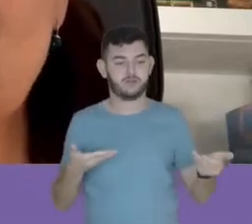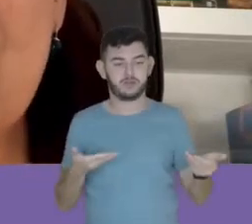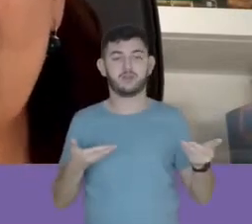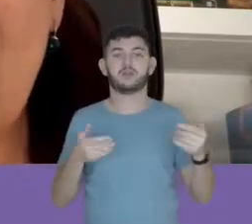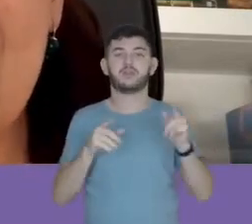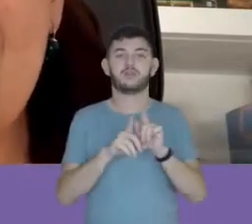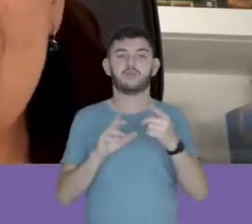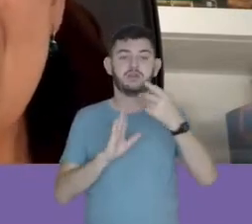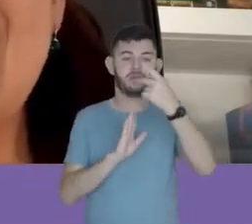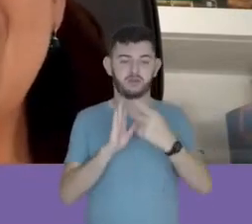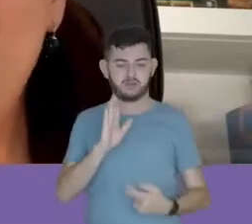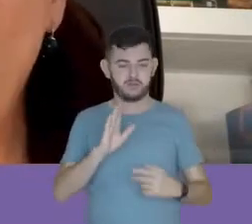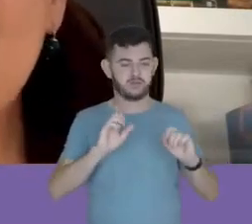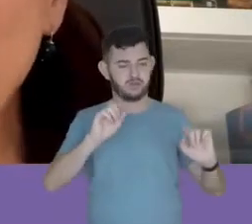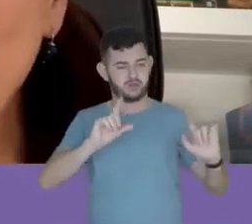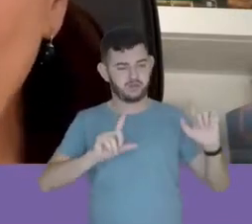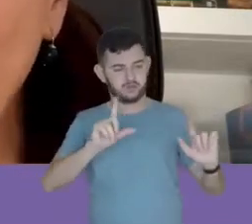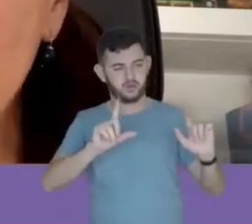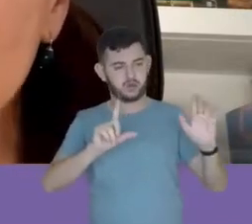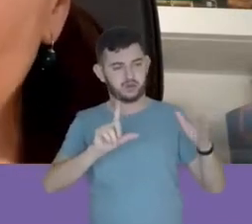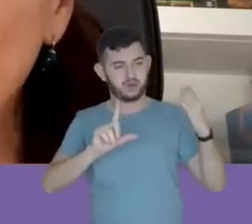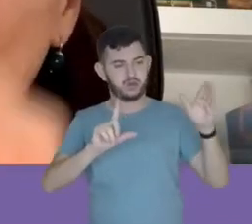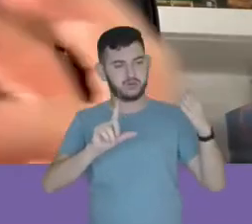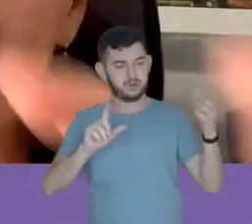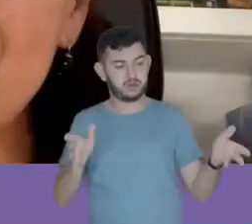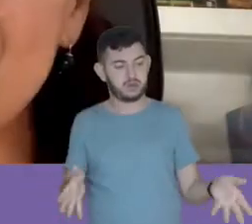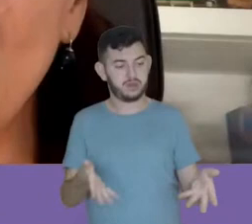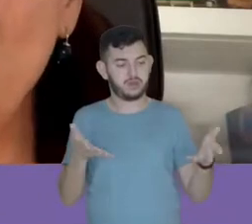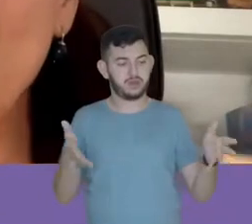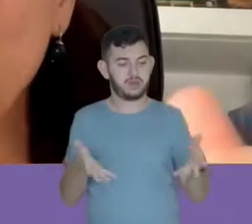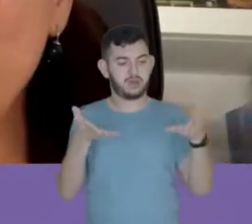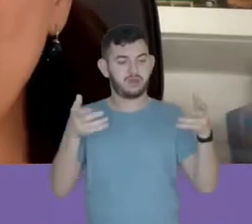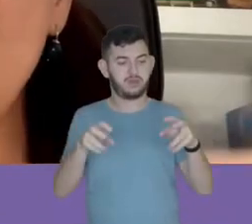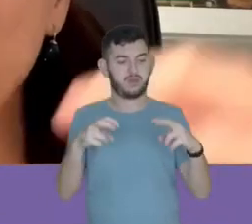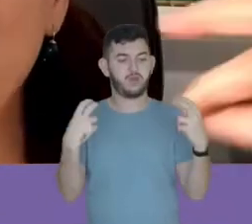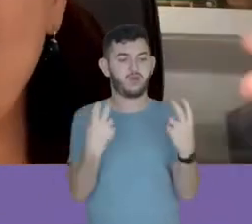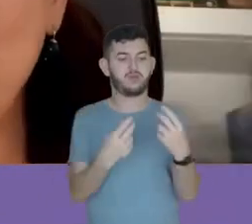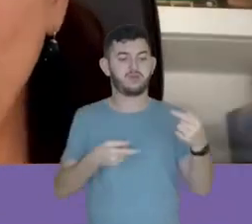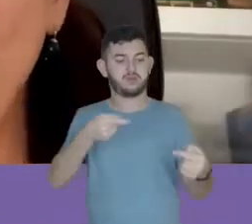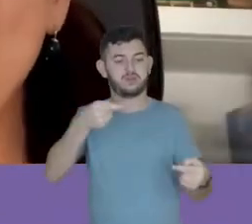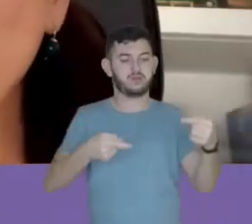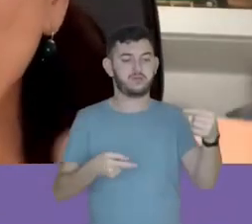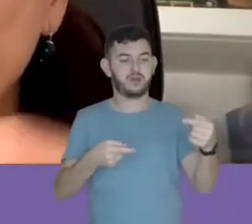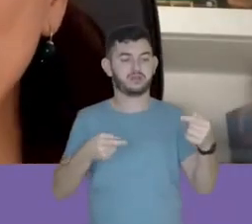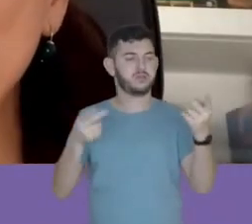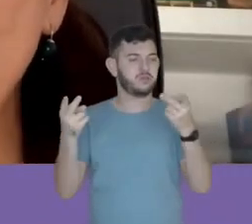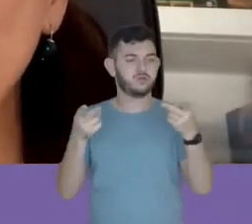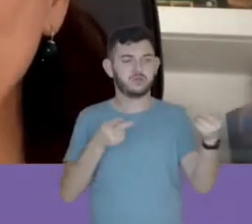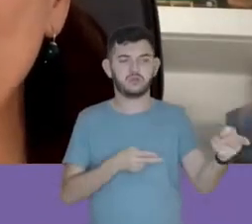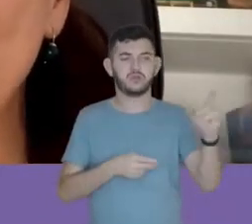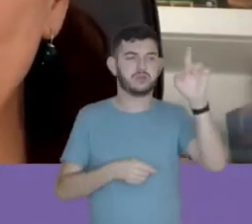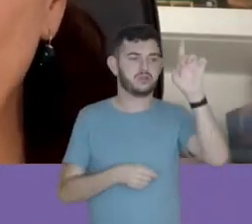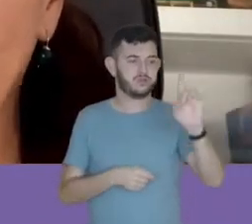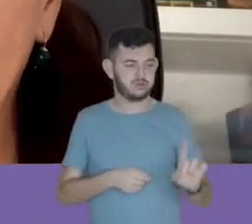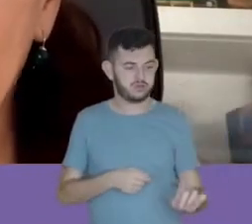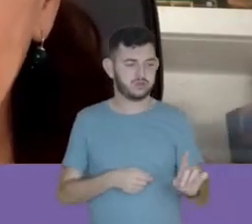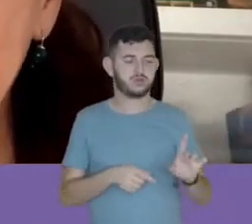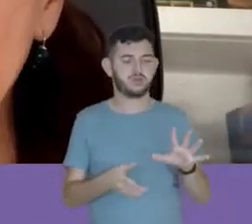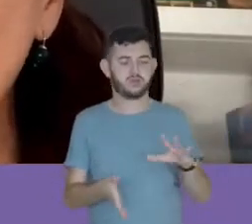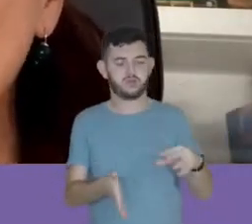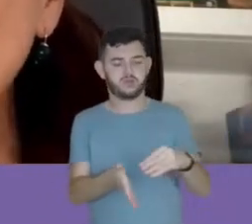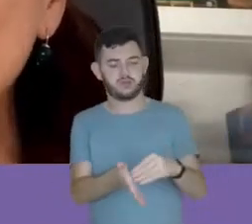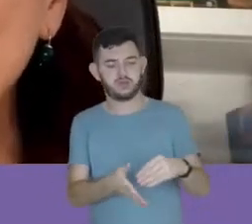e incentivem que rodas de conversa como essa continuem nos diretórios, continuem nos núcleos